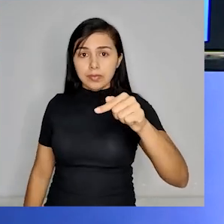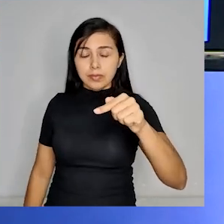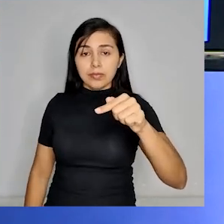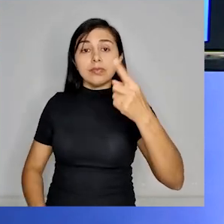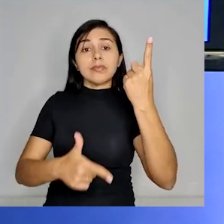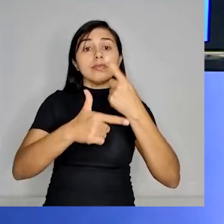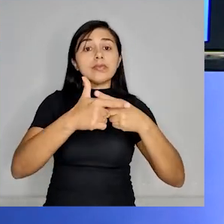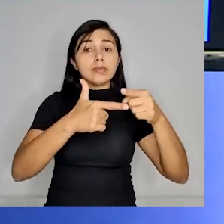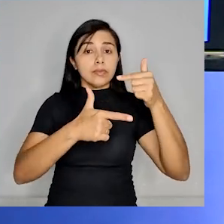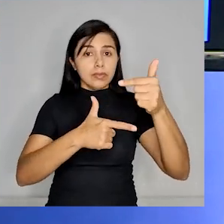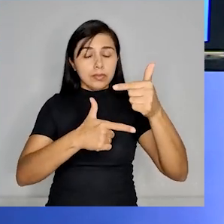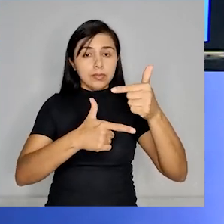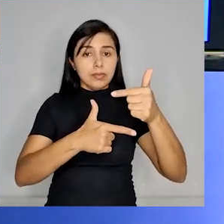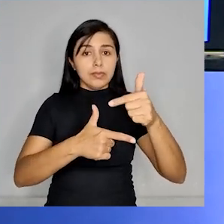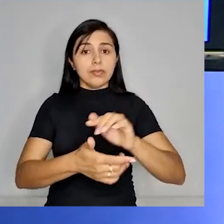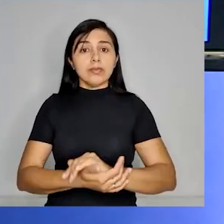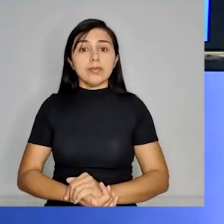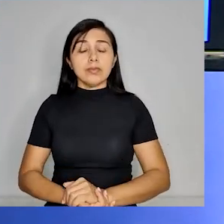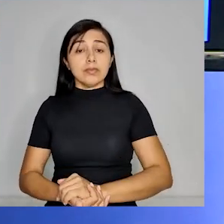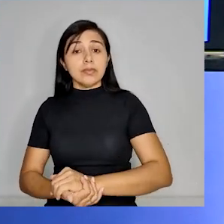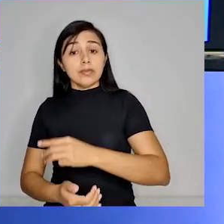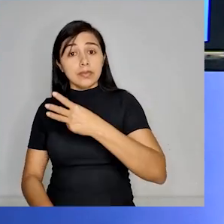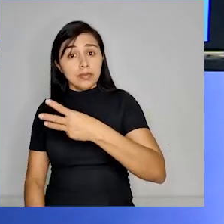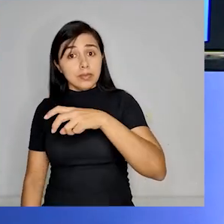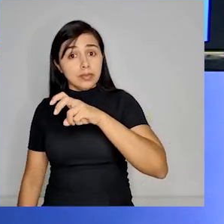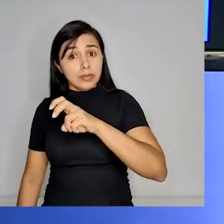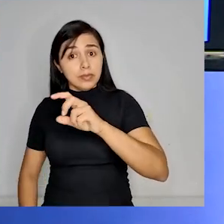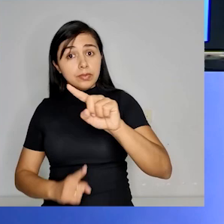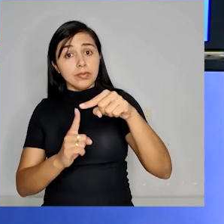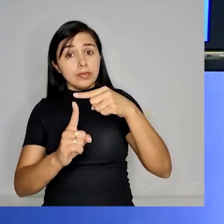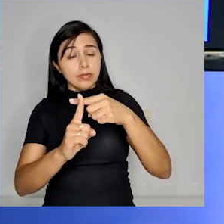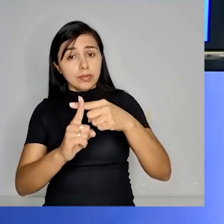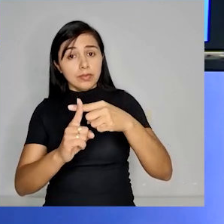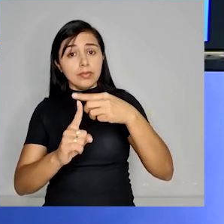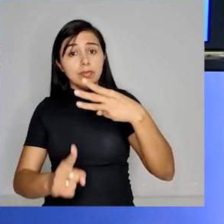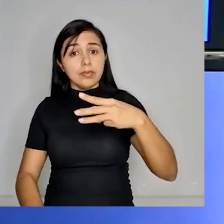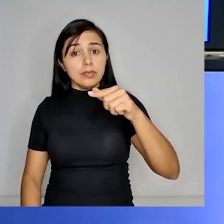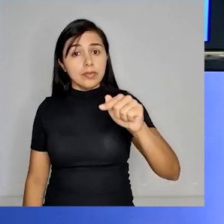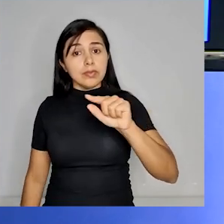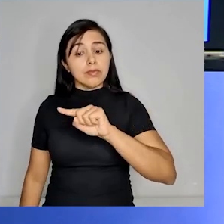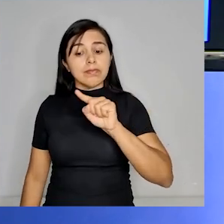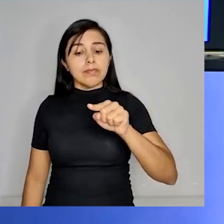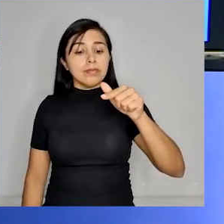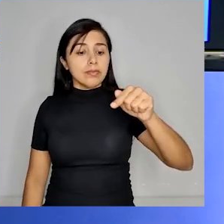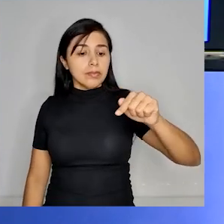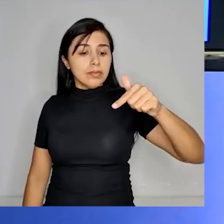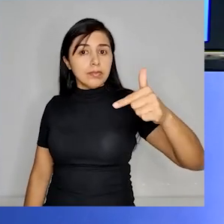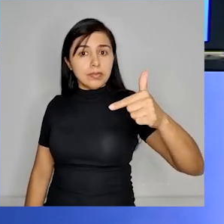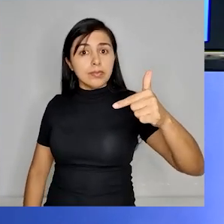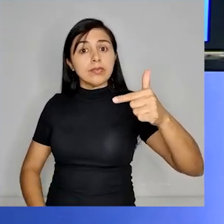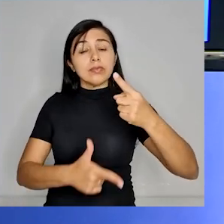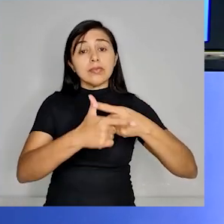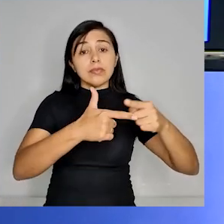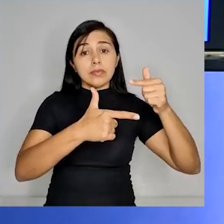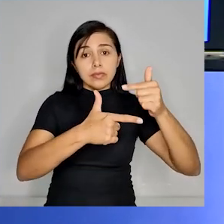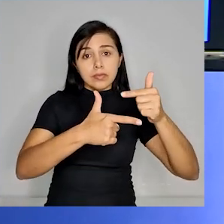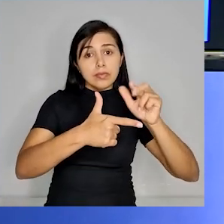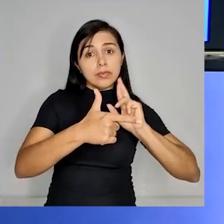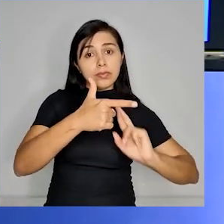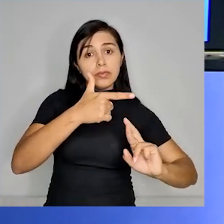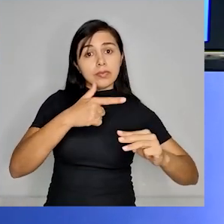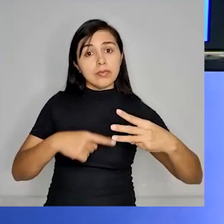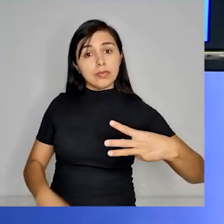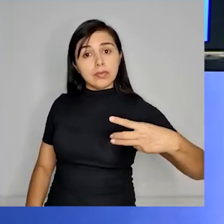37, dividido por 2. E aí, 35 mais 37 é igual a 72, 72 dividido por